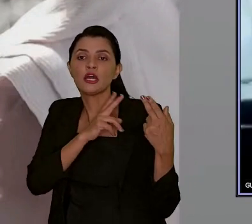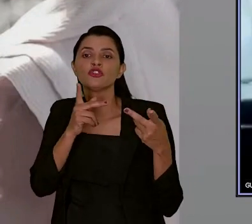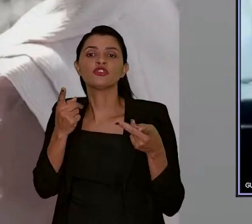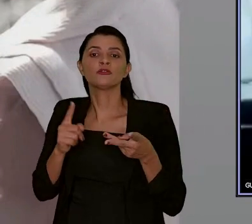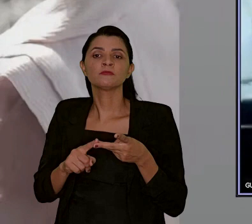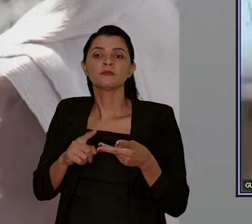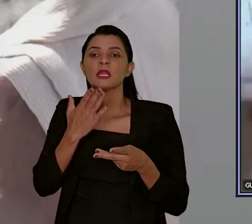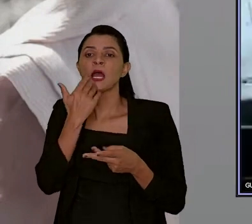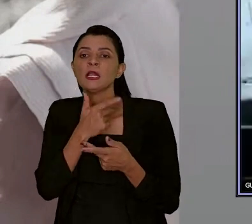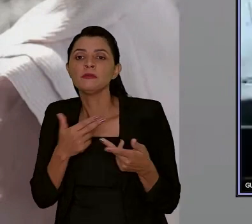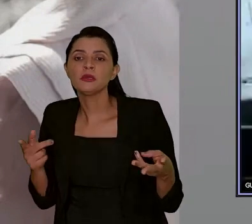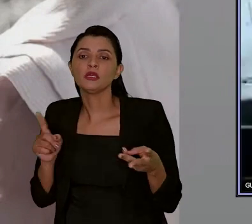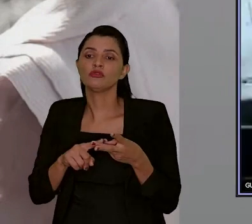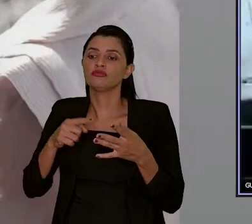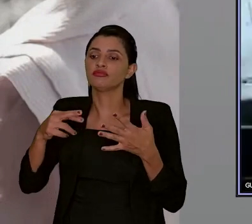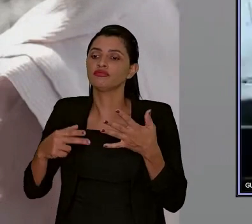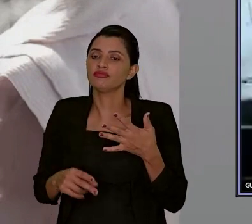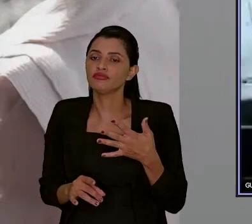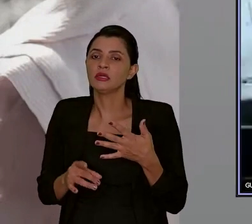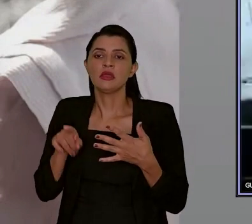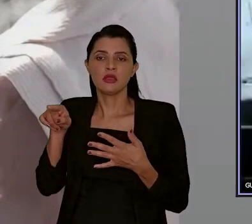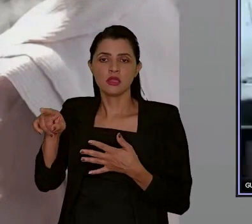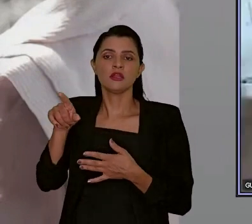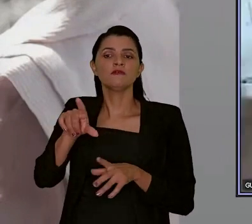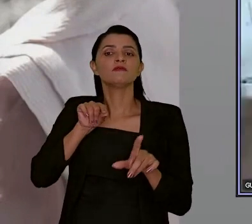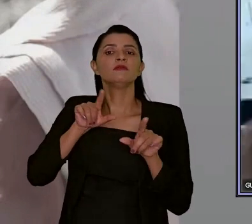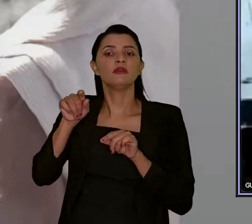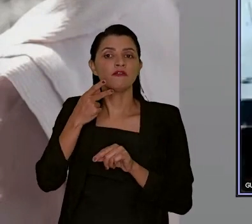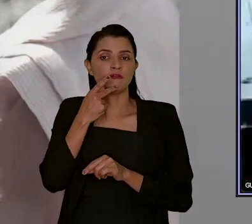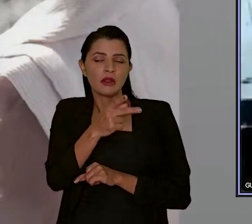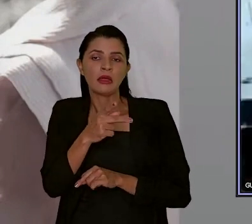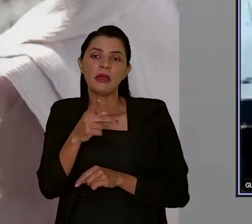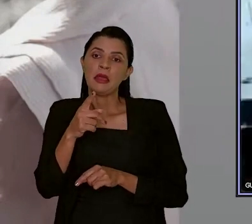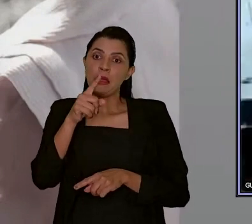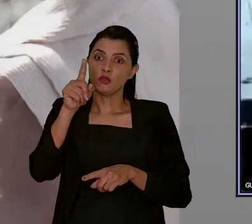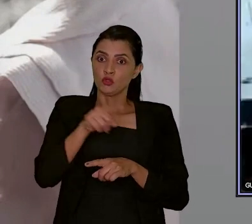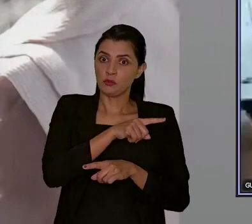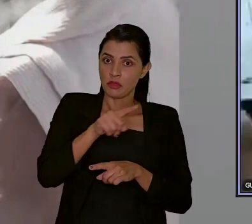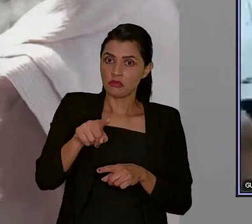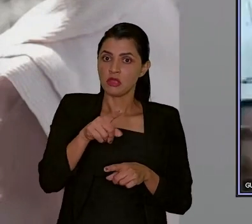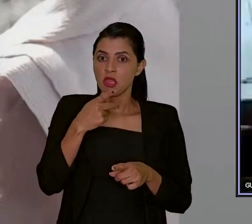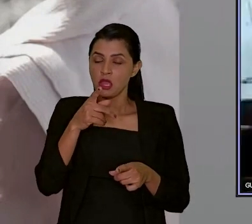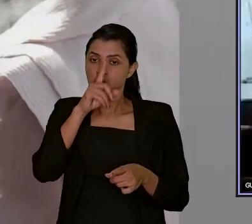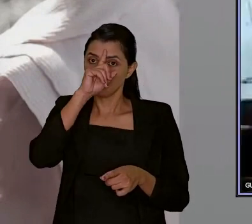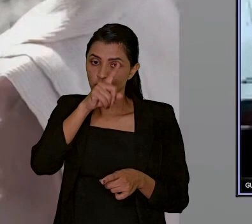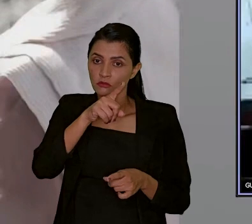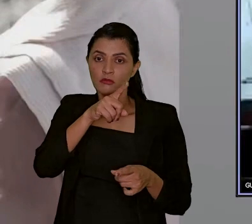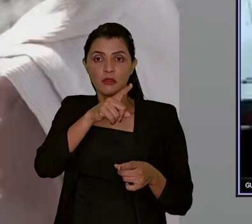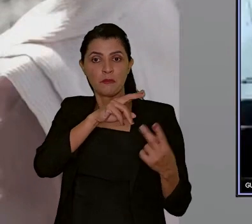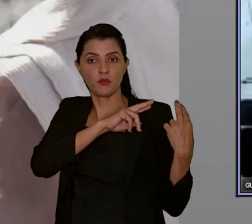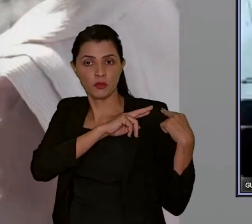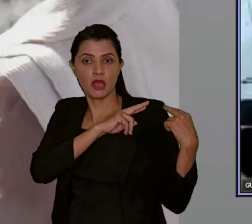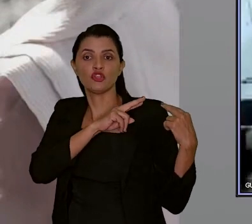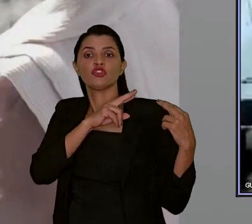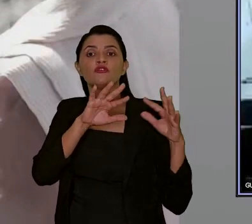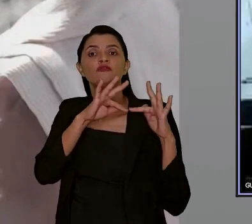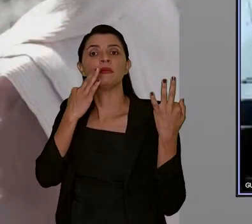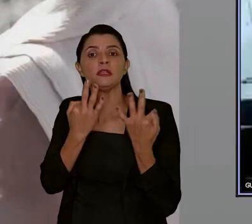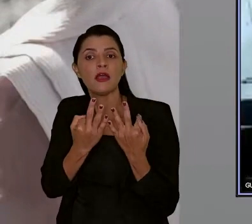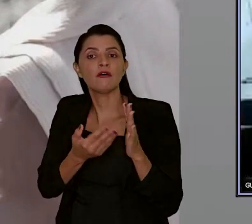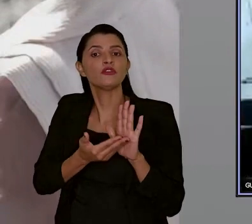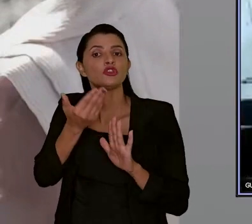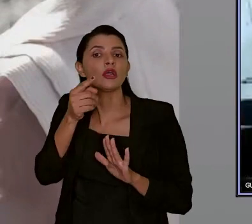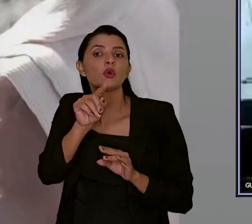etc. Ele que vai estabelecer se é caso suspender poder familiar, não suspender poder familiar, destituir do poder familiar, enfim.